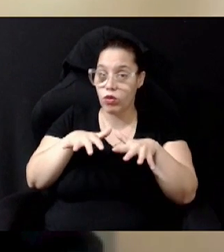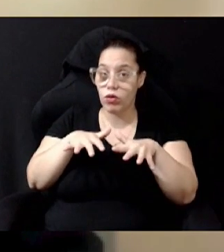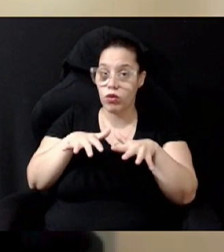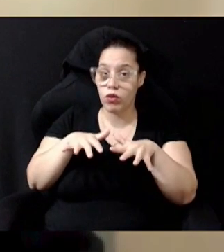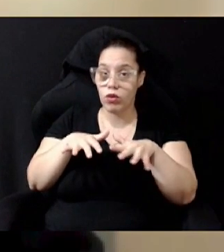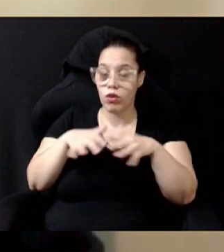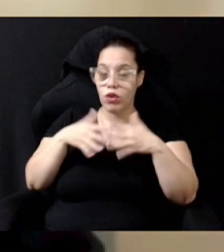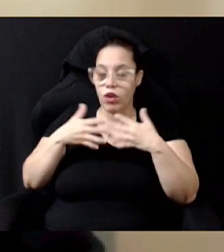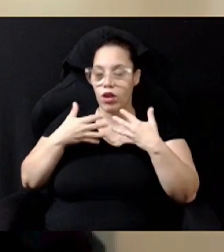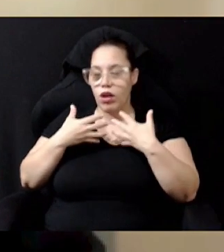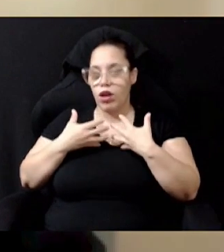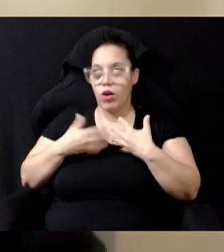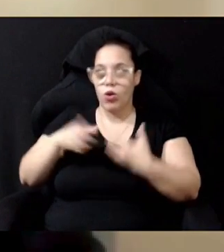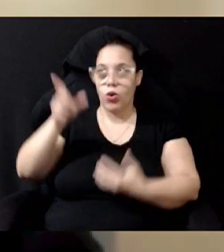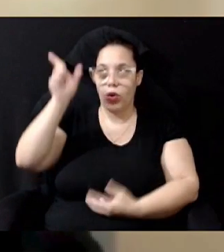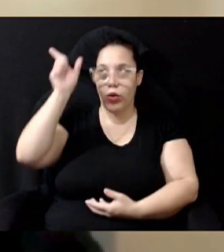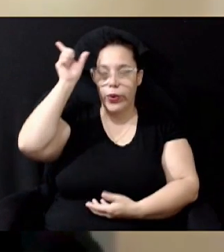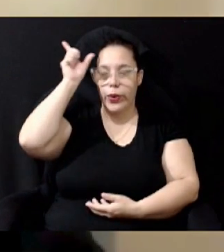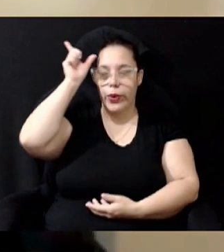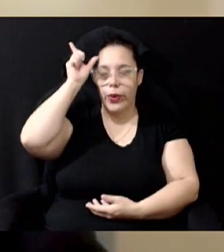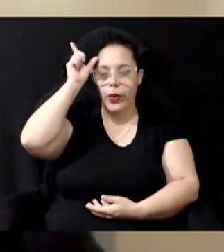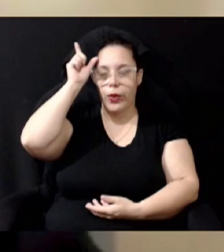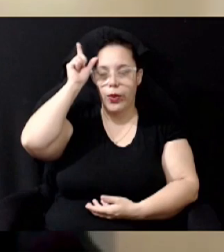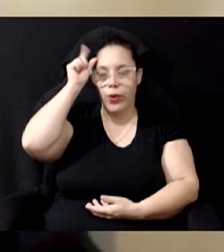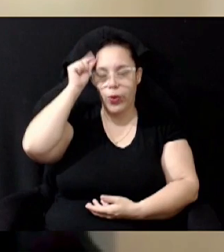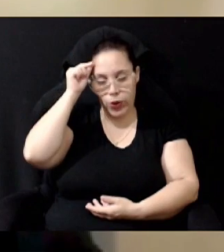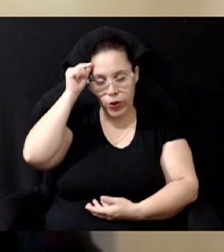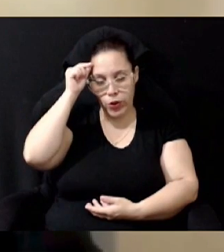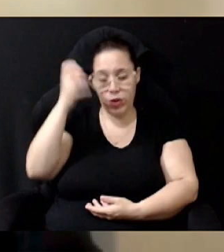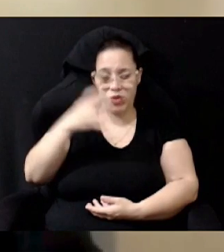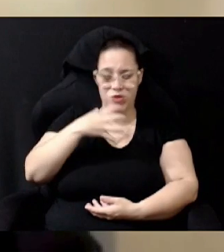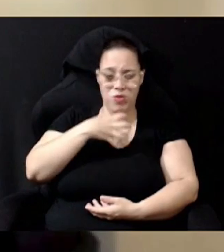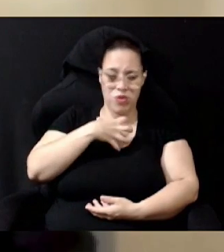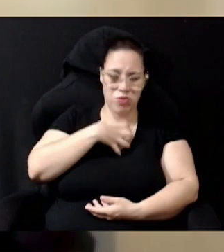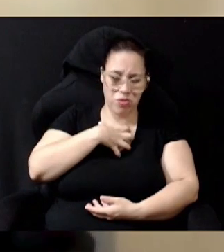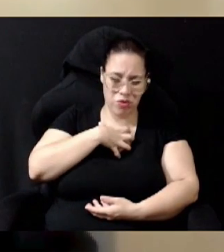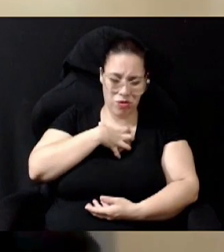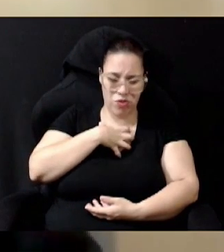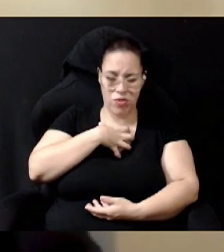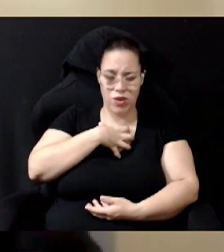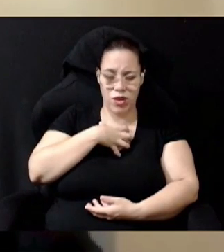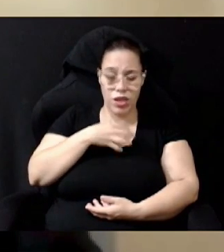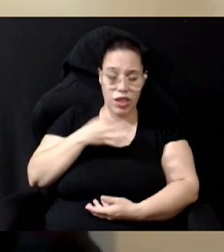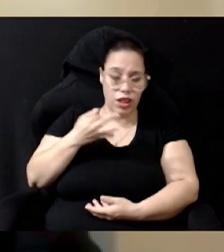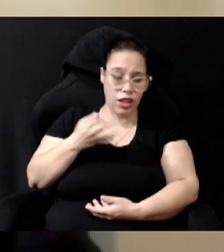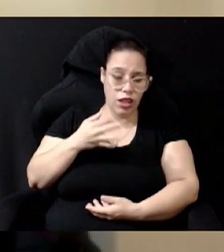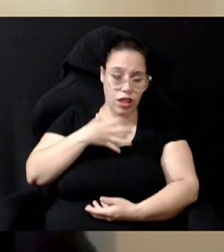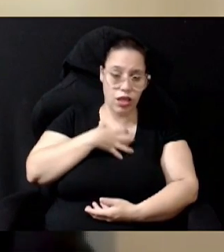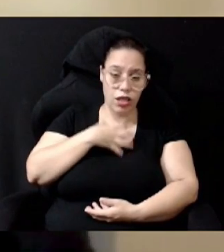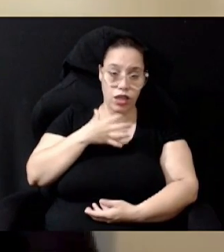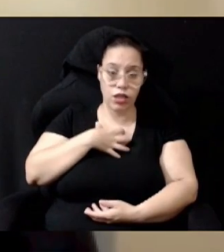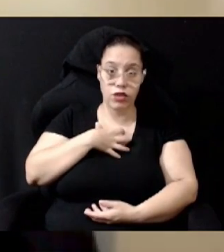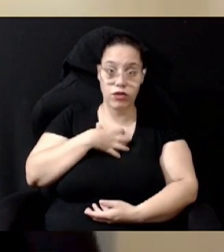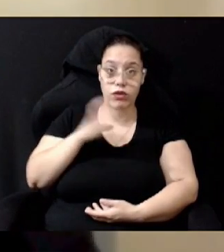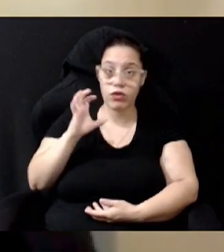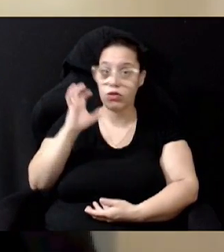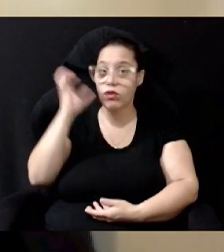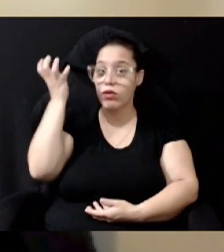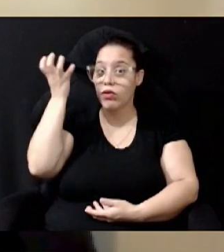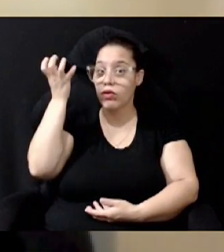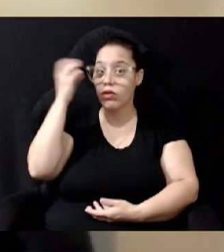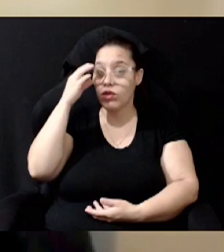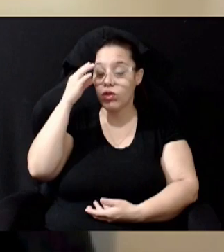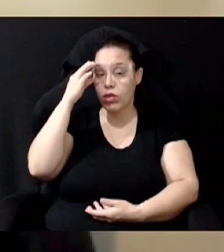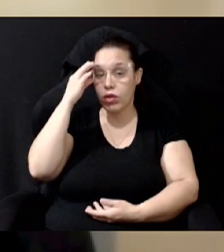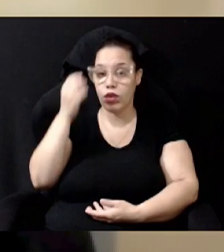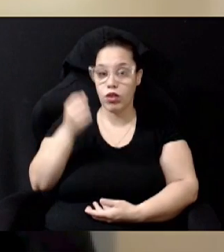uma percepção de um mal-estar muito grande que a pessoa está sentindo. E isso geralmente acontece nas horas em que a pessoa busca